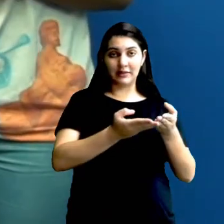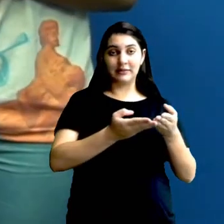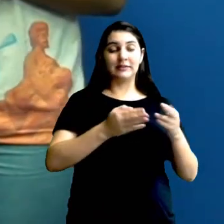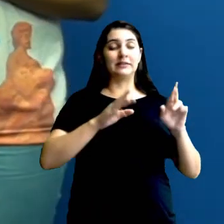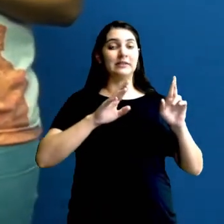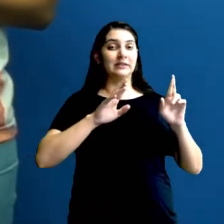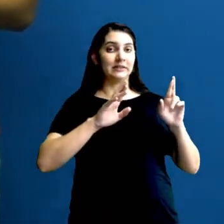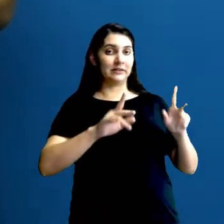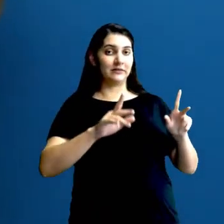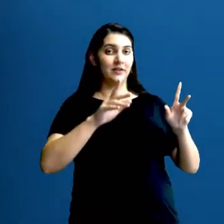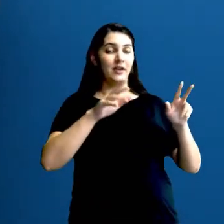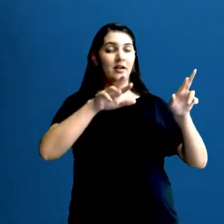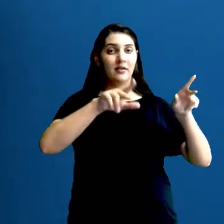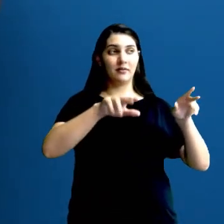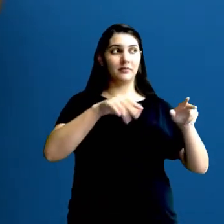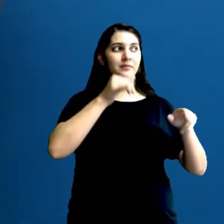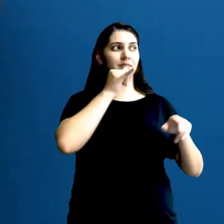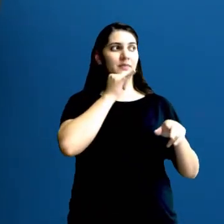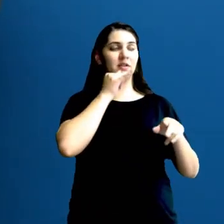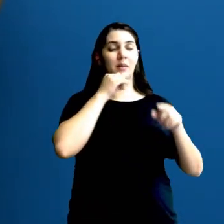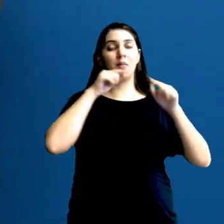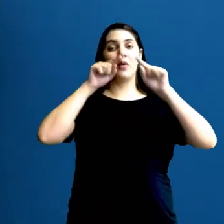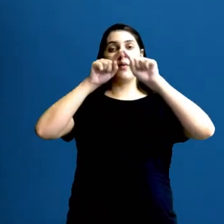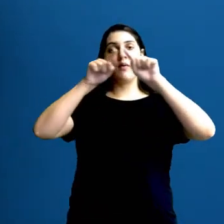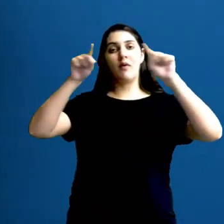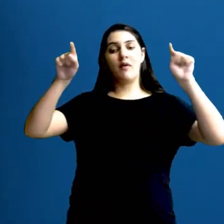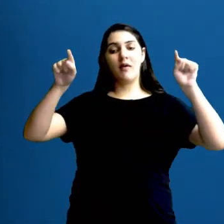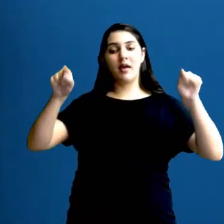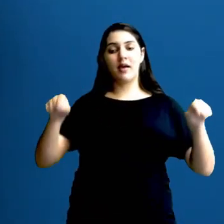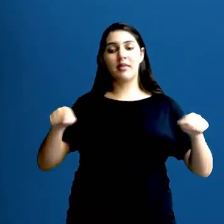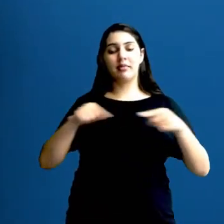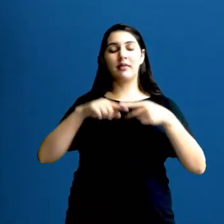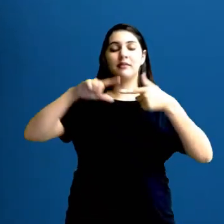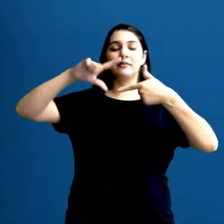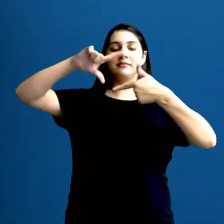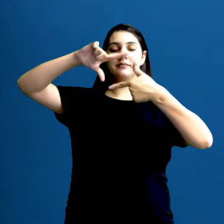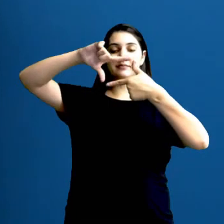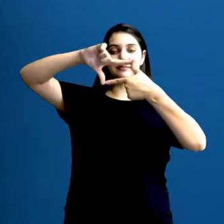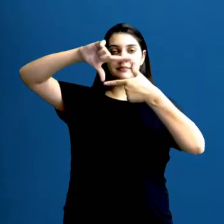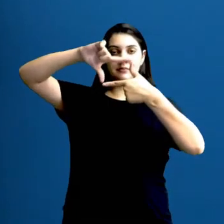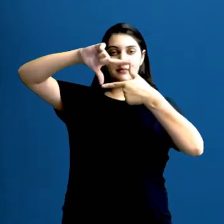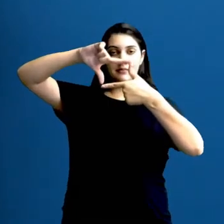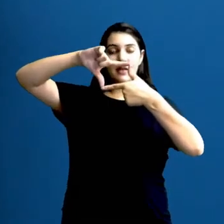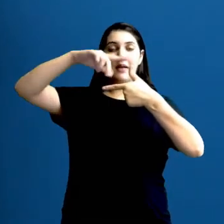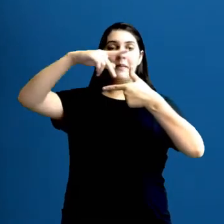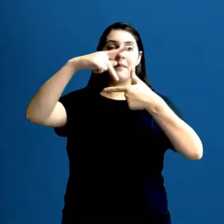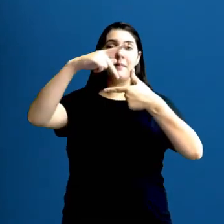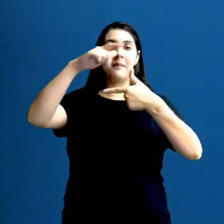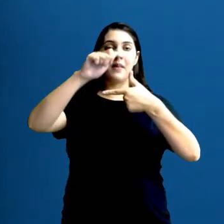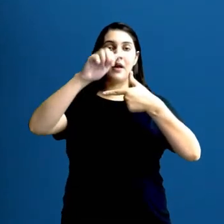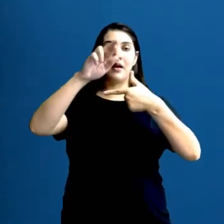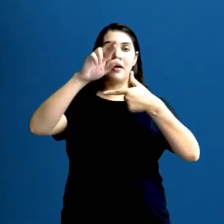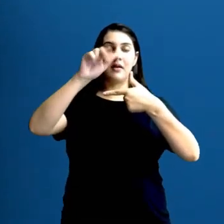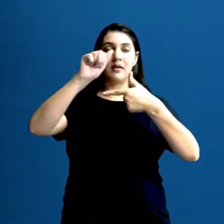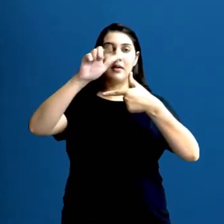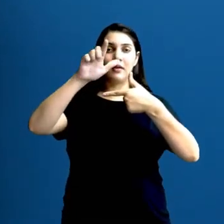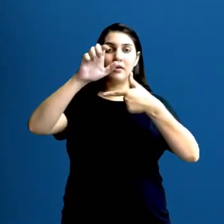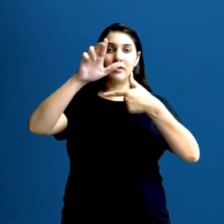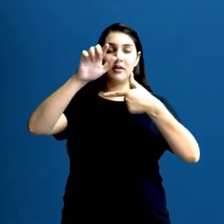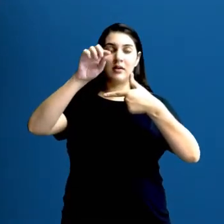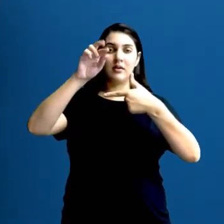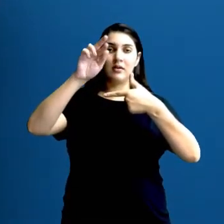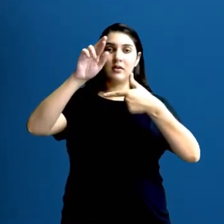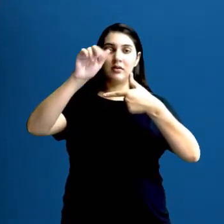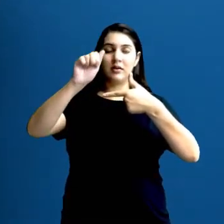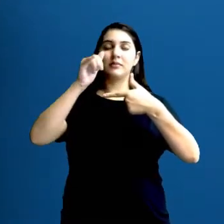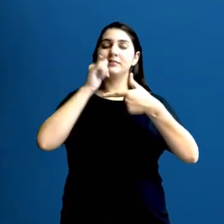iguais. Então, aqui eu tenho um exemplo do retângulo. O retângulo é o paralelogramo que tem os